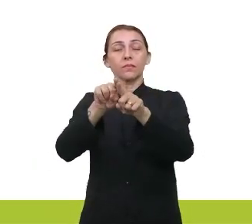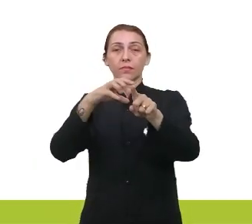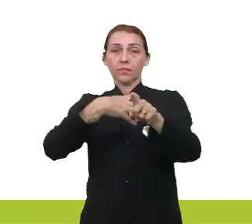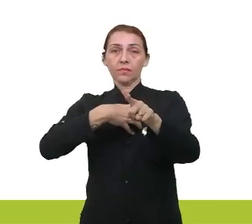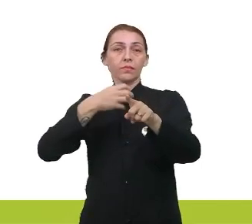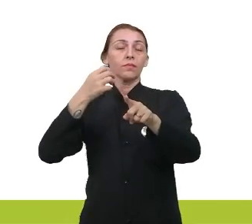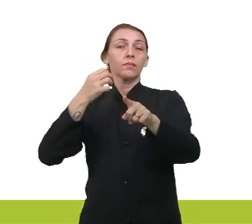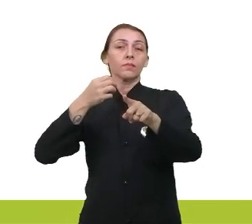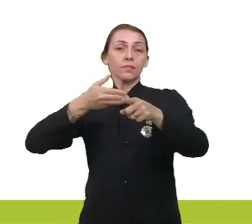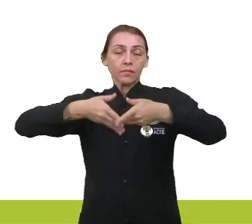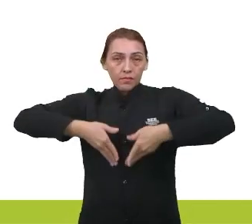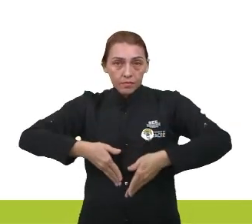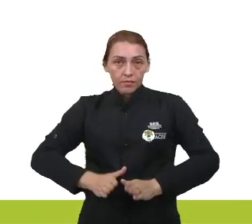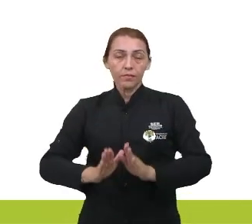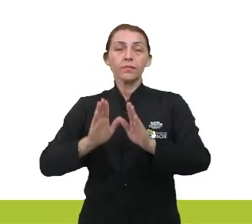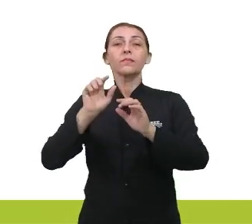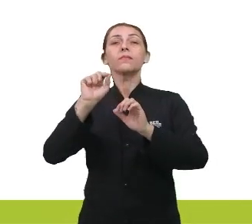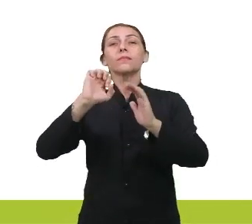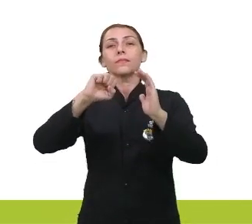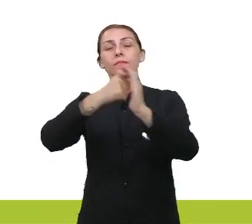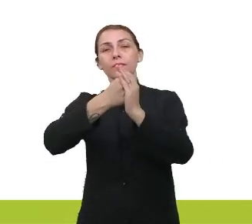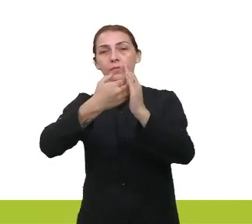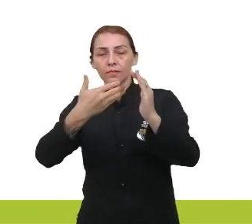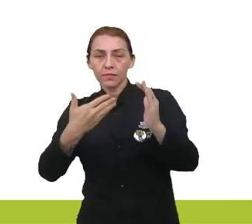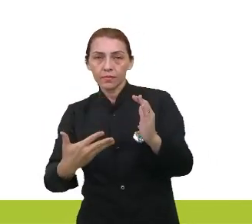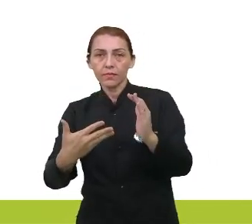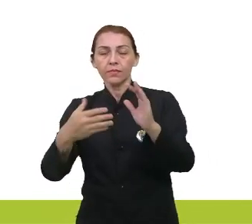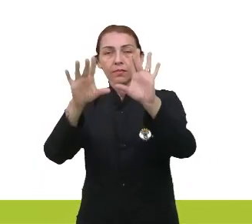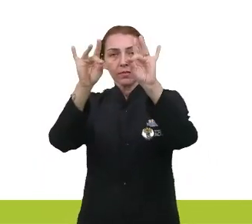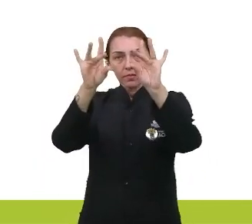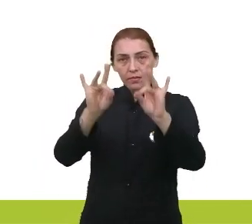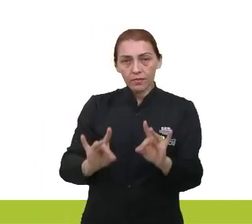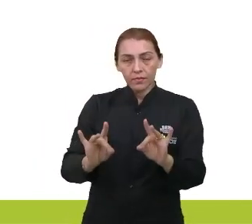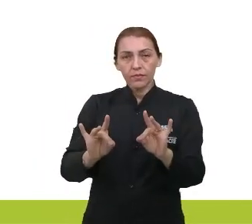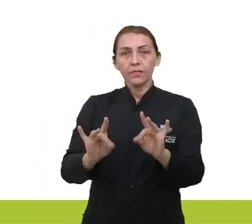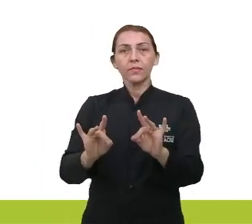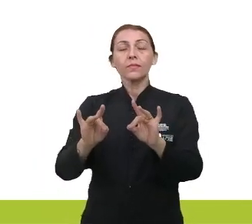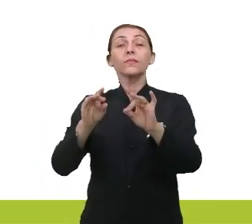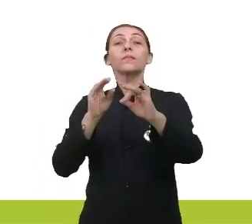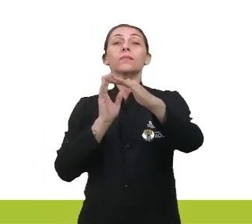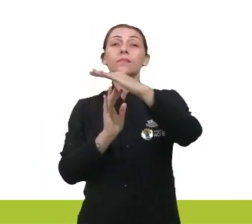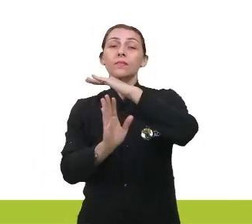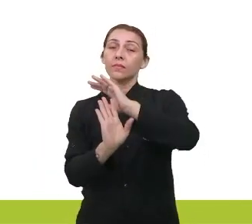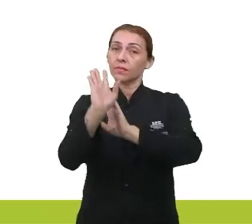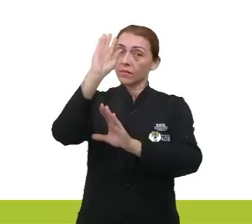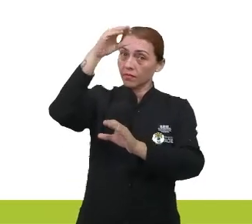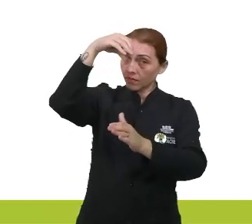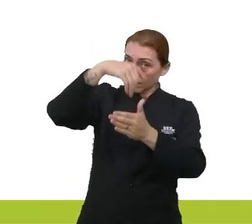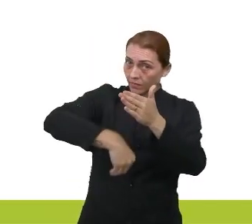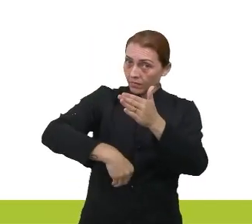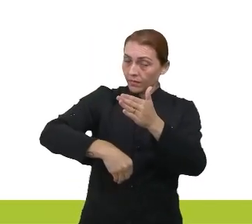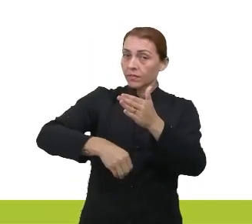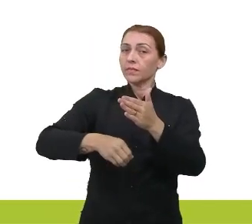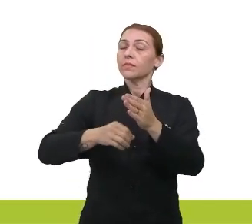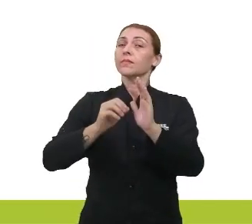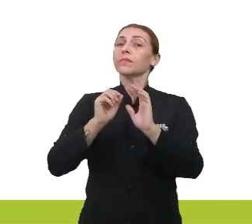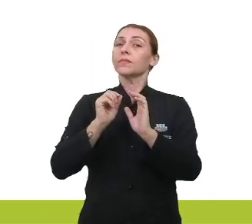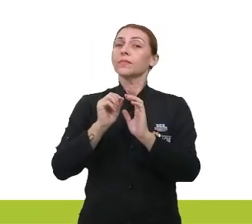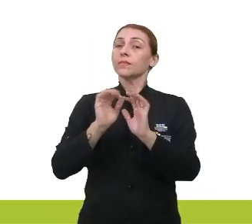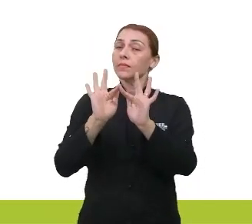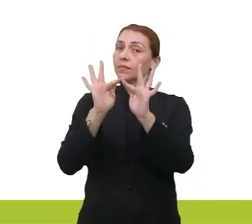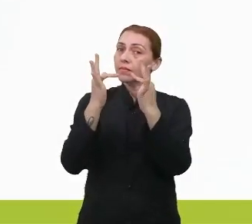Bahia. Nesse caso, a característica descrita é de uma migração interna. Quer dizer que